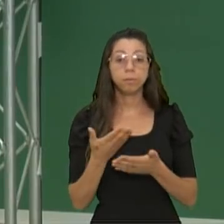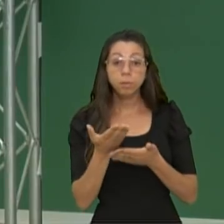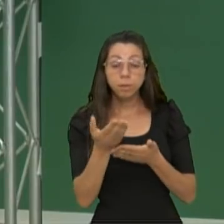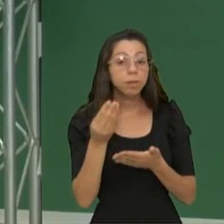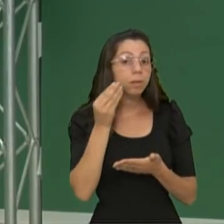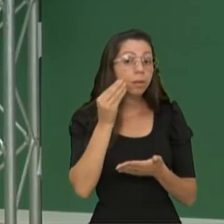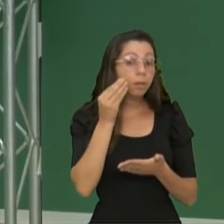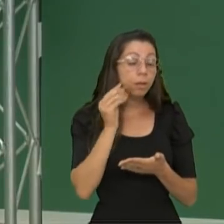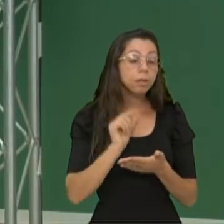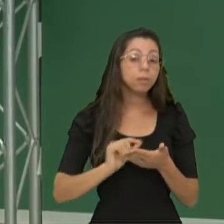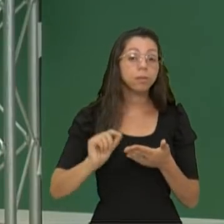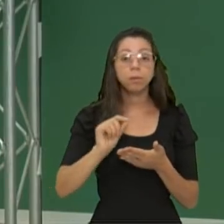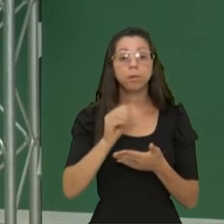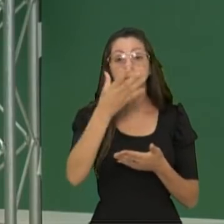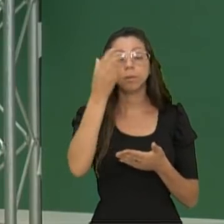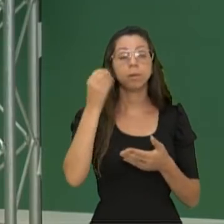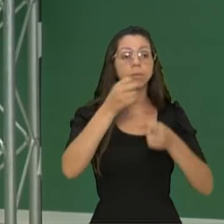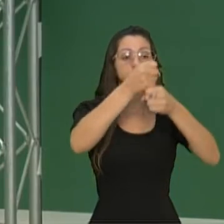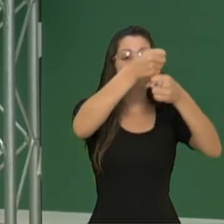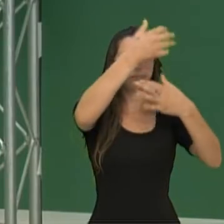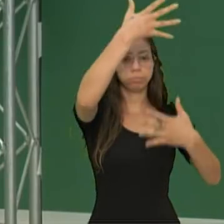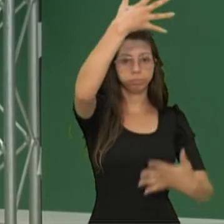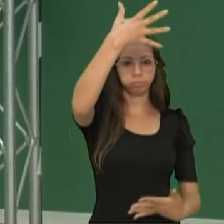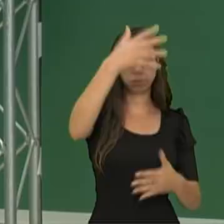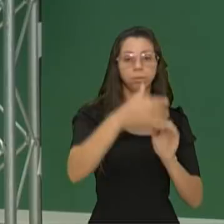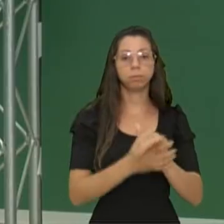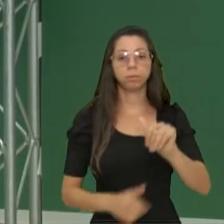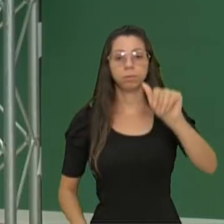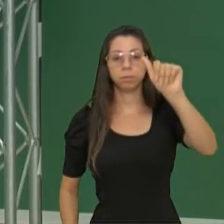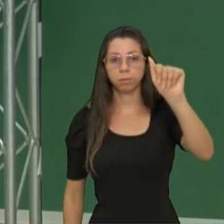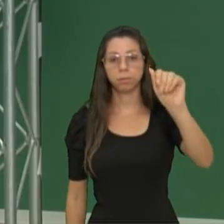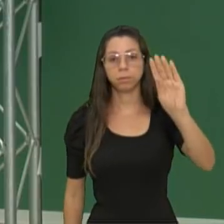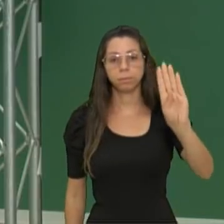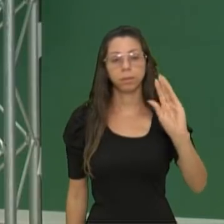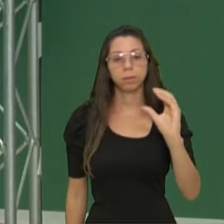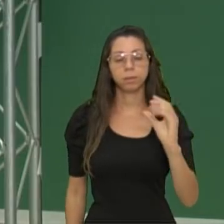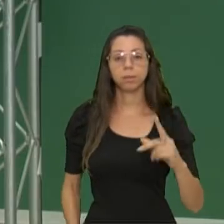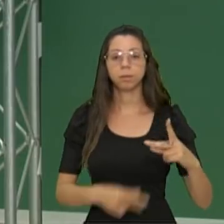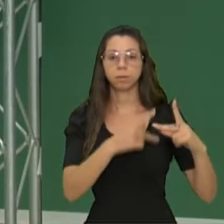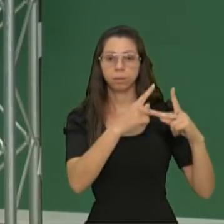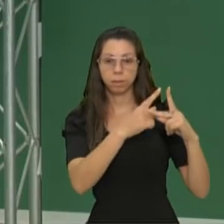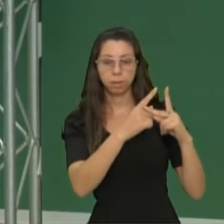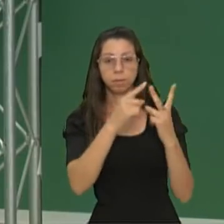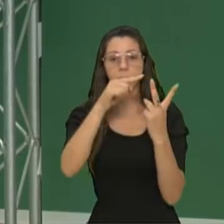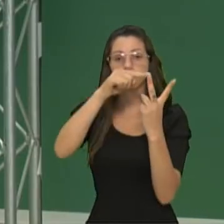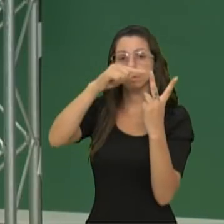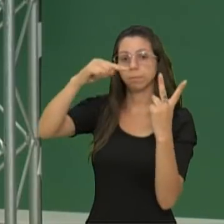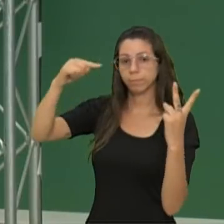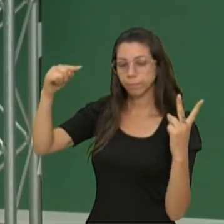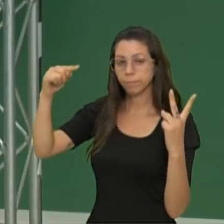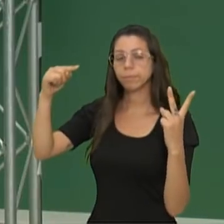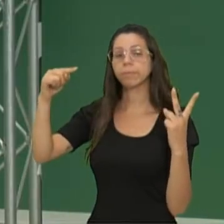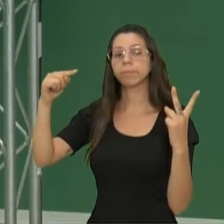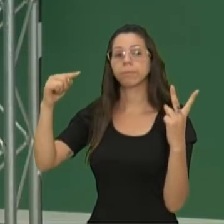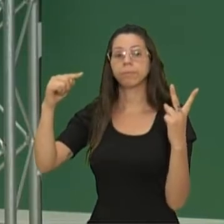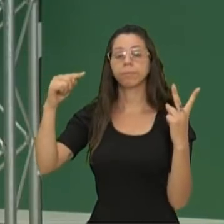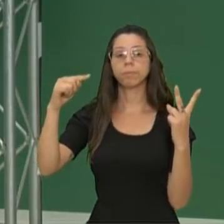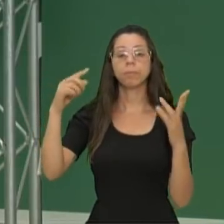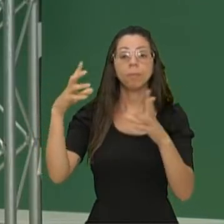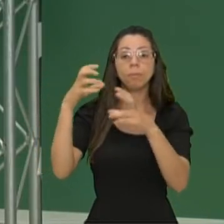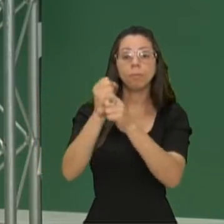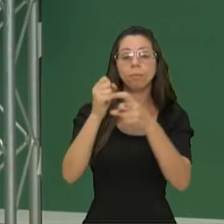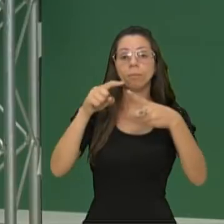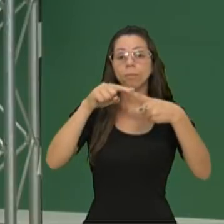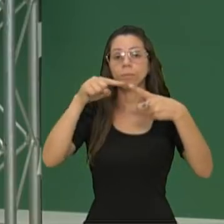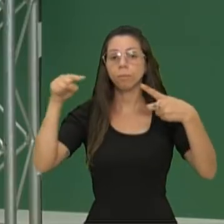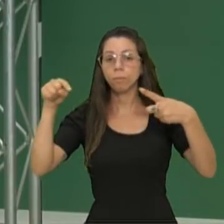vez. Não esqueça de identificar os coeficientes, discriminante delta, fórmula de Bhaskara, calcular